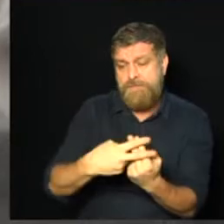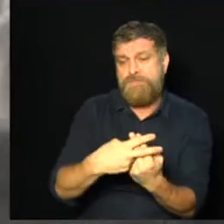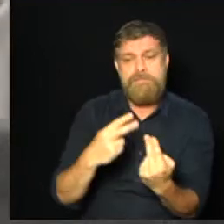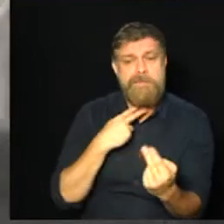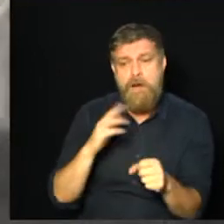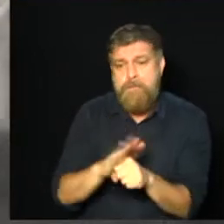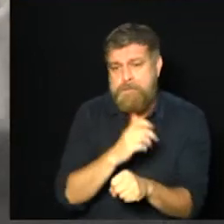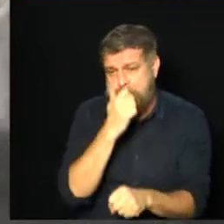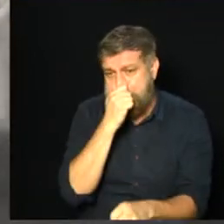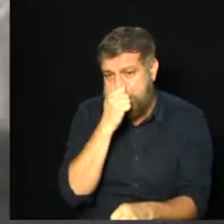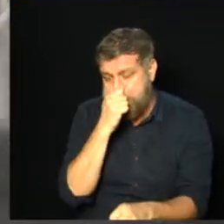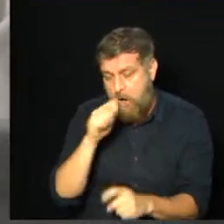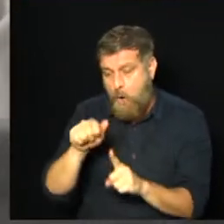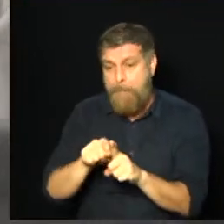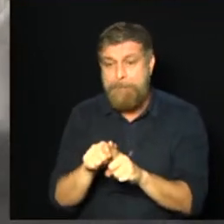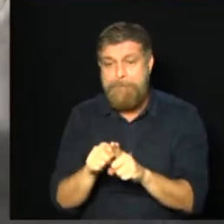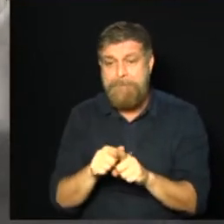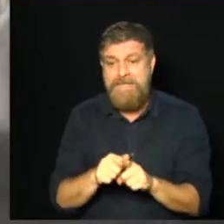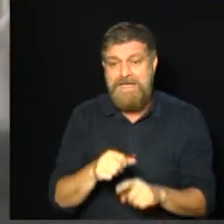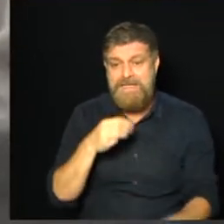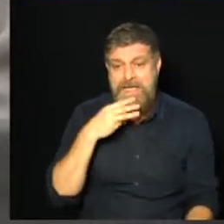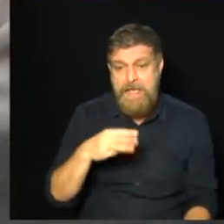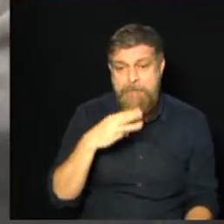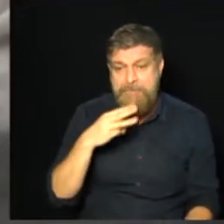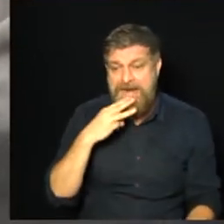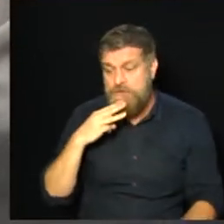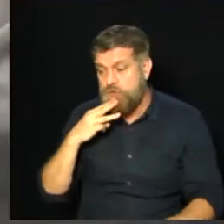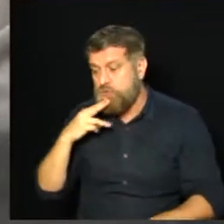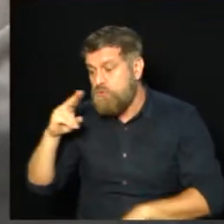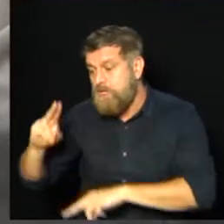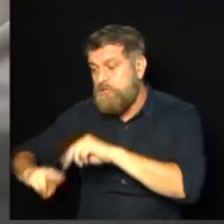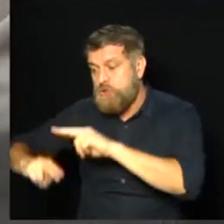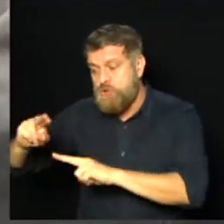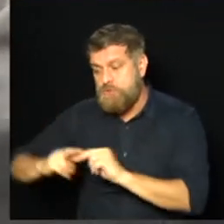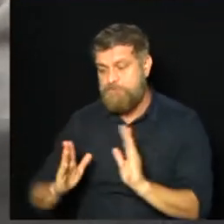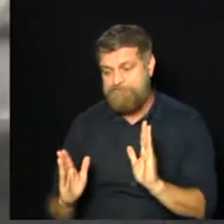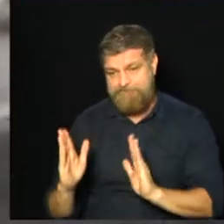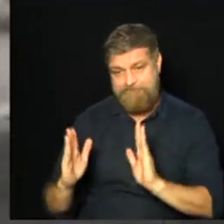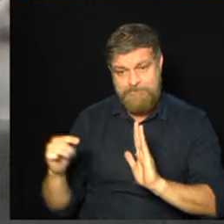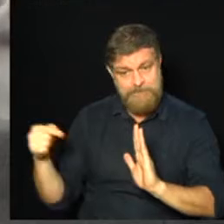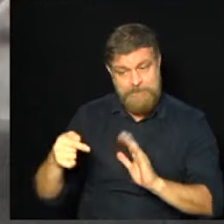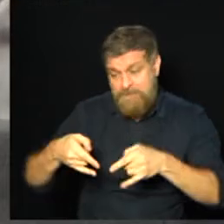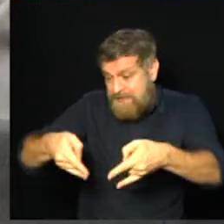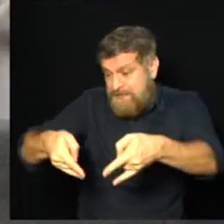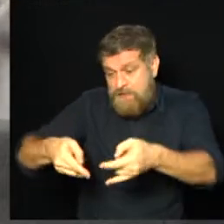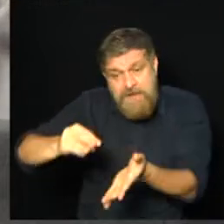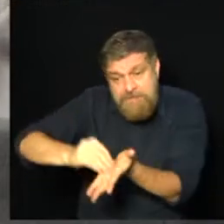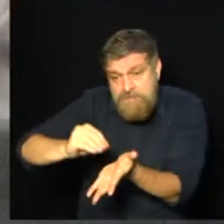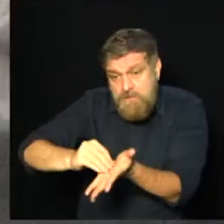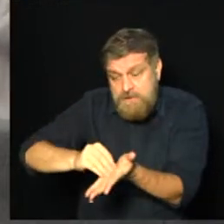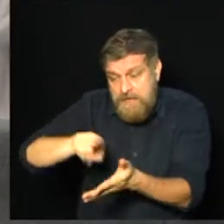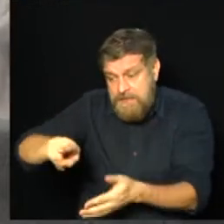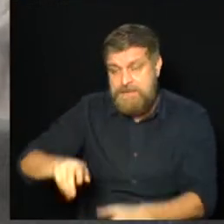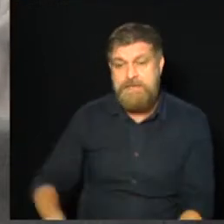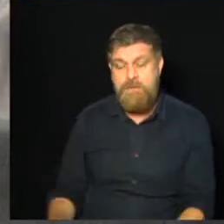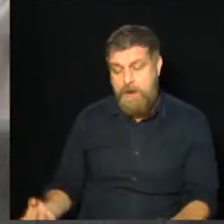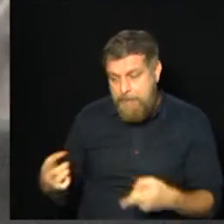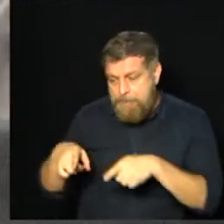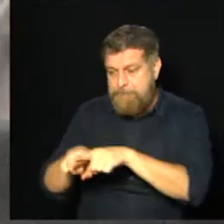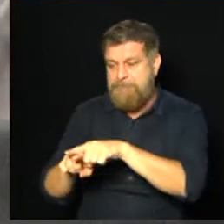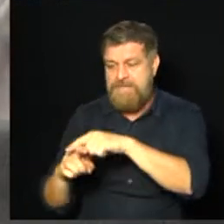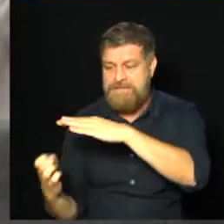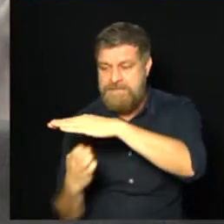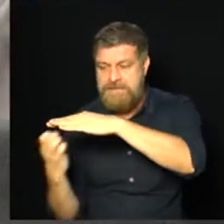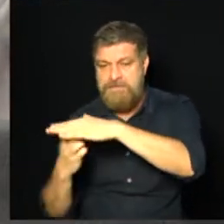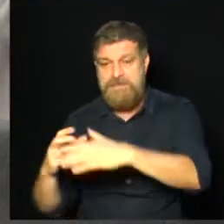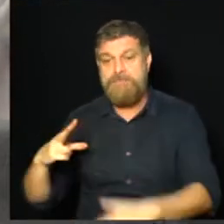os meses de março e junho, praticamente. Então, eu acho que isso, na minha opinião, não chega a desestruturar, porque nós